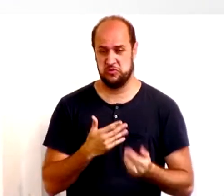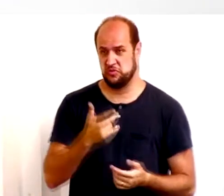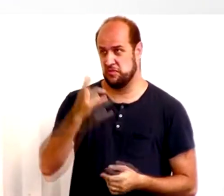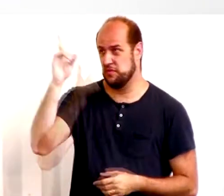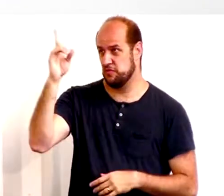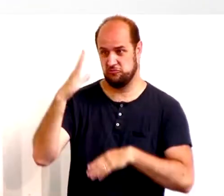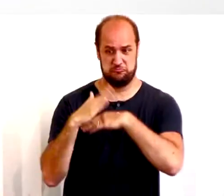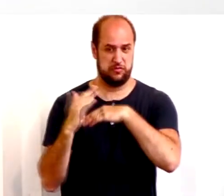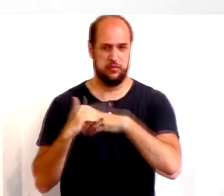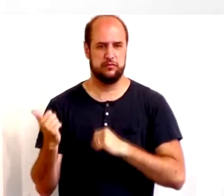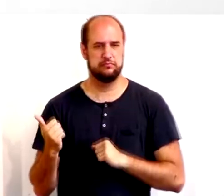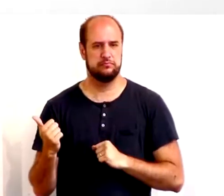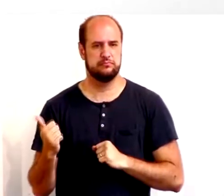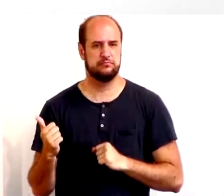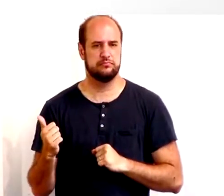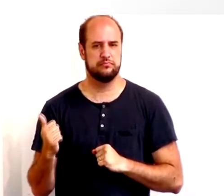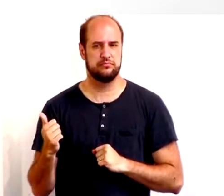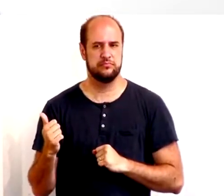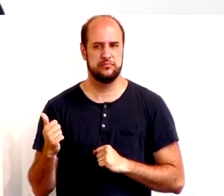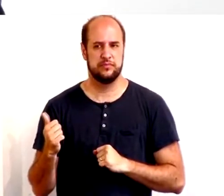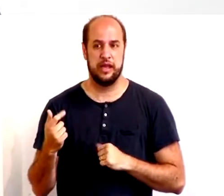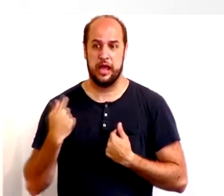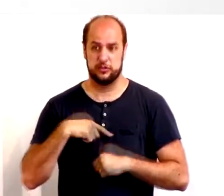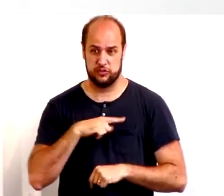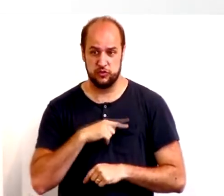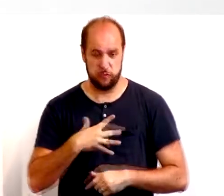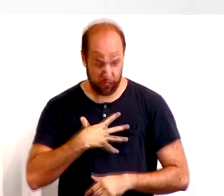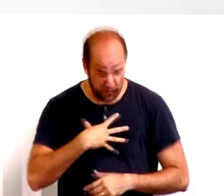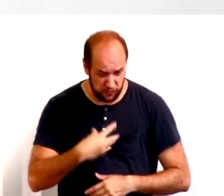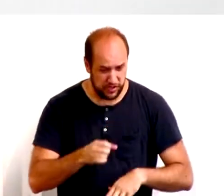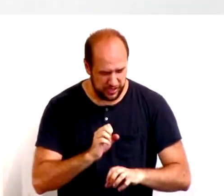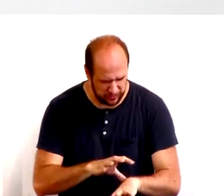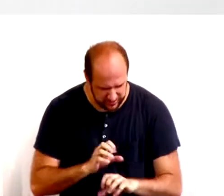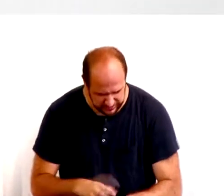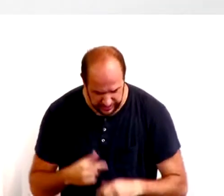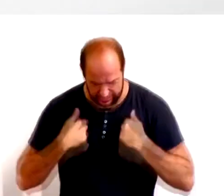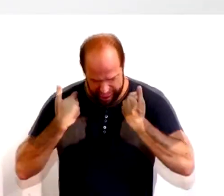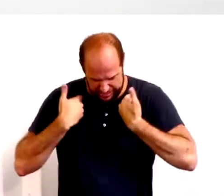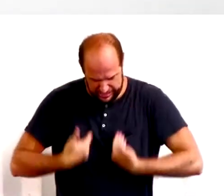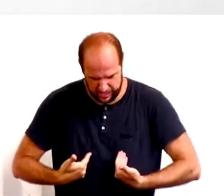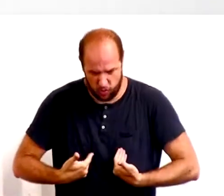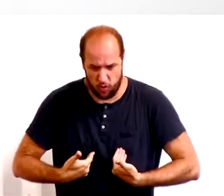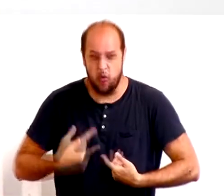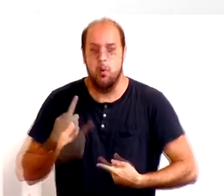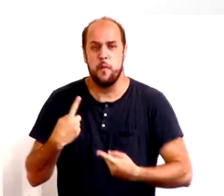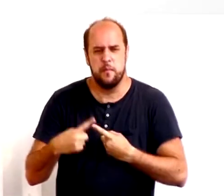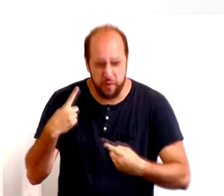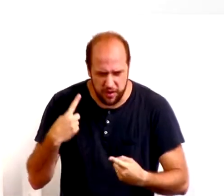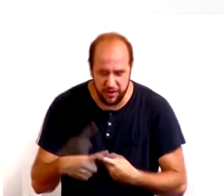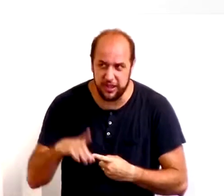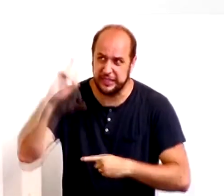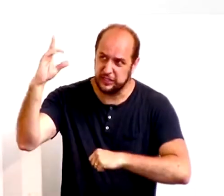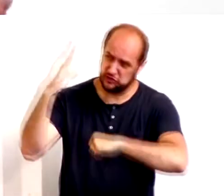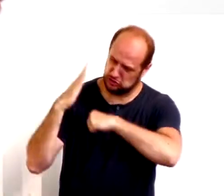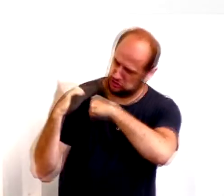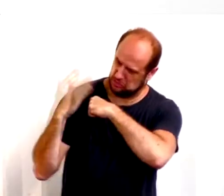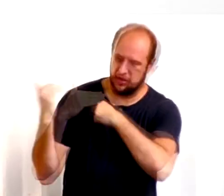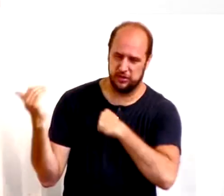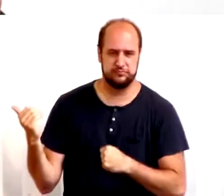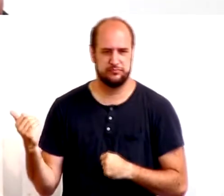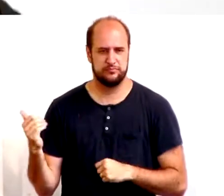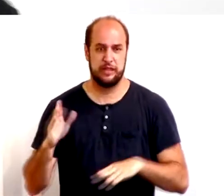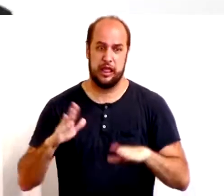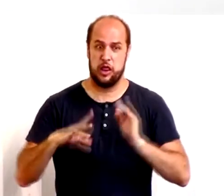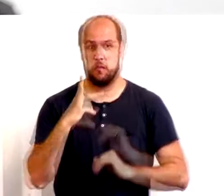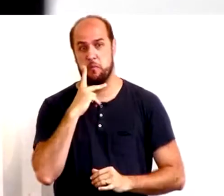sou. É isso que nós podemos dizer dentro de casa para os nossos filhos, é isso que eu sou. Nós podemos dizer para os nossos pais, que muitas vezes não